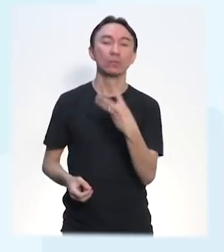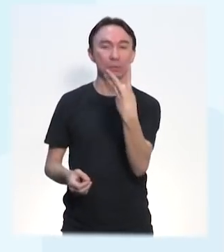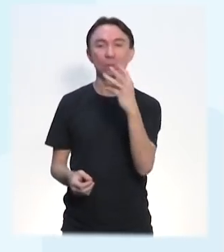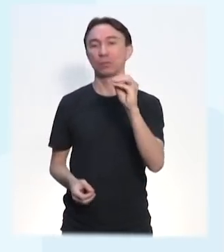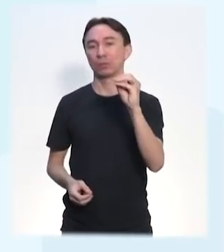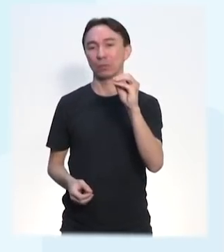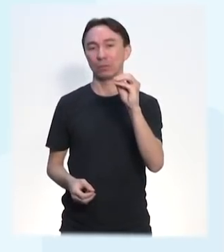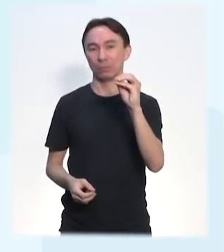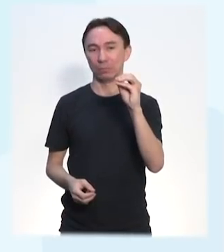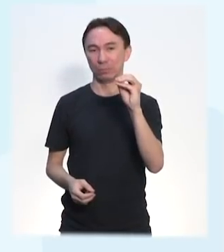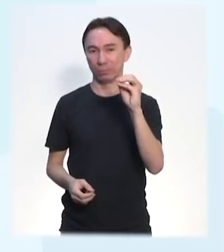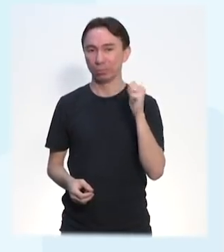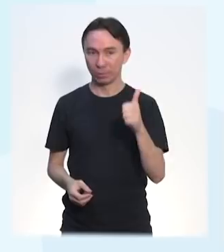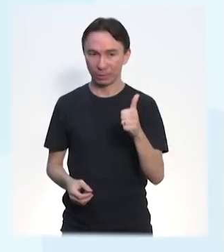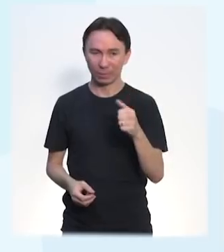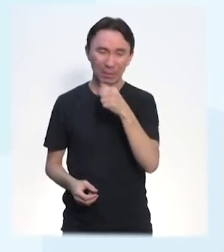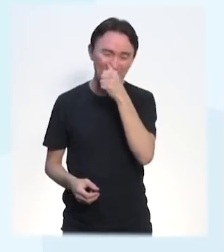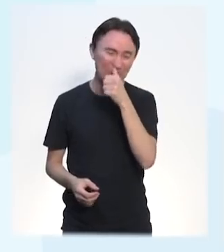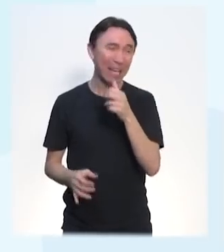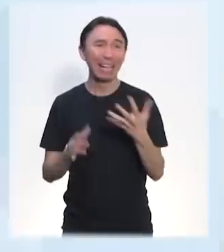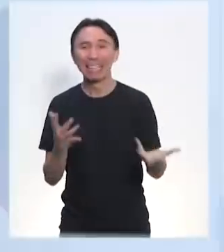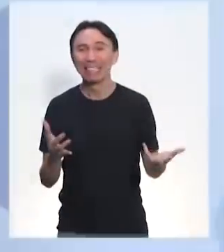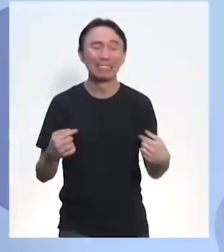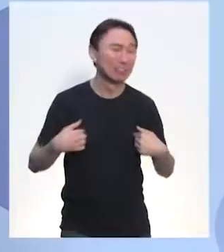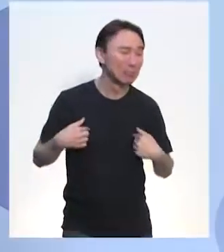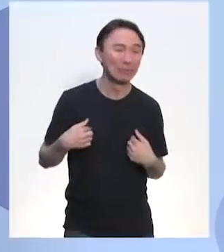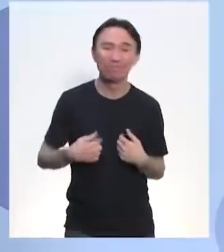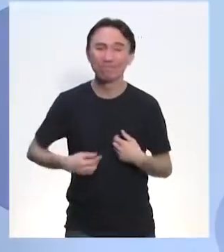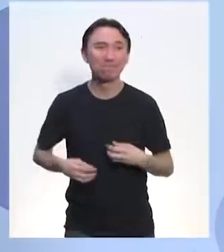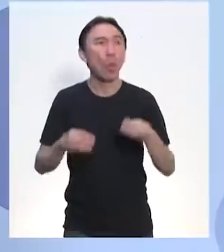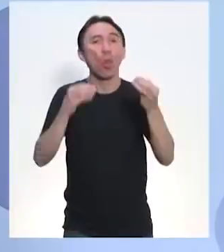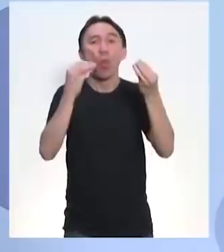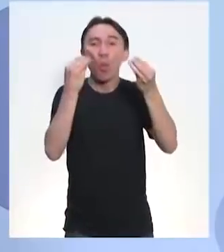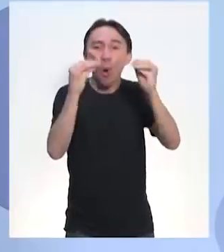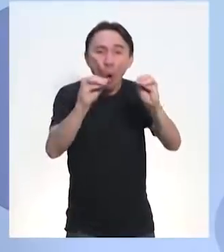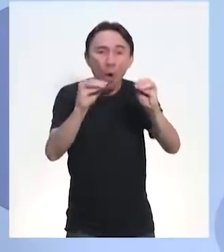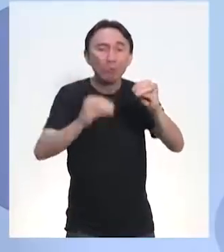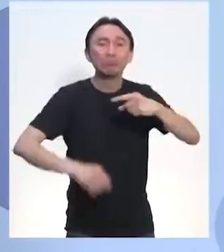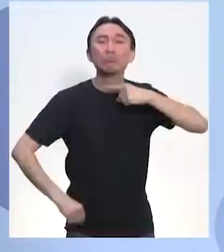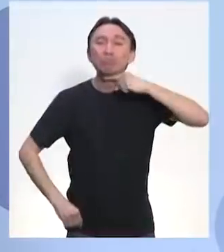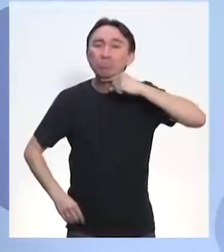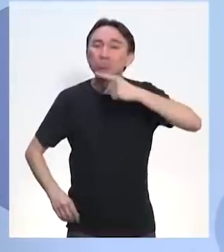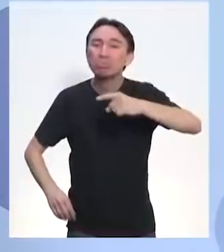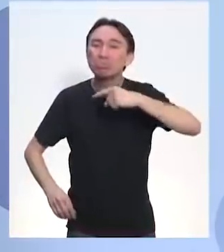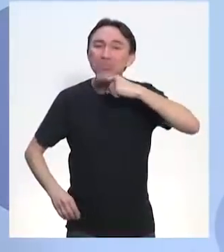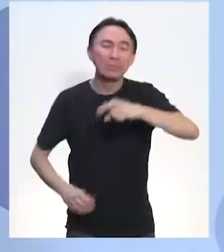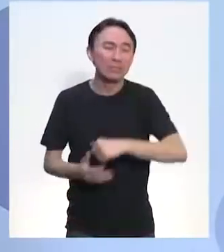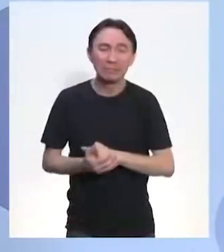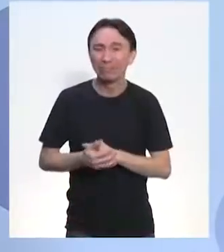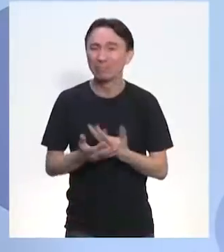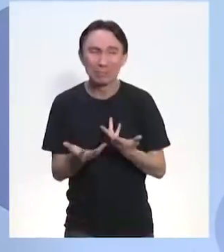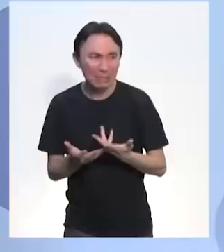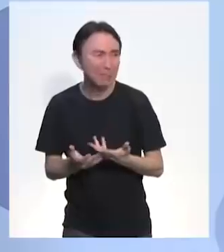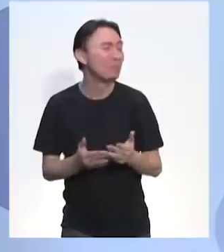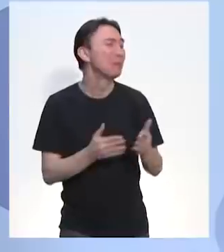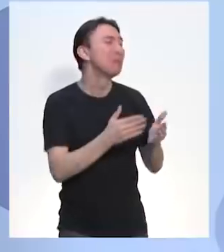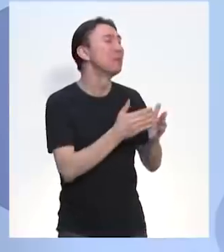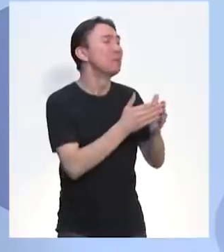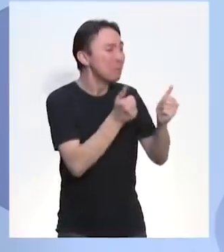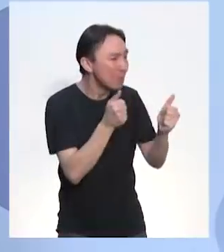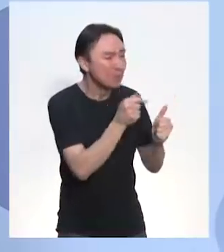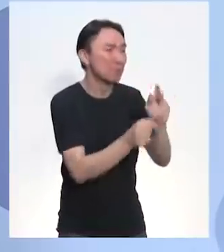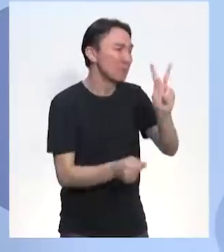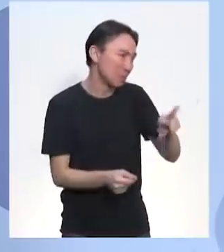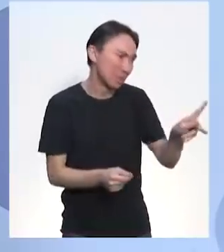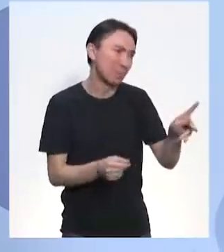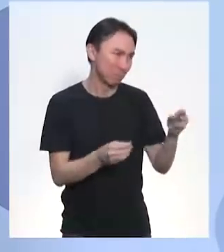história, né? Mas, eu não consigo fazer meu post. Professora, posta para mim? né? Jonas, posta para